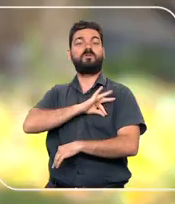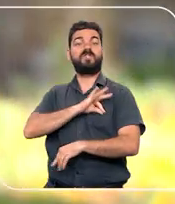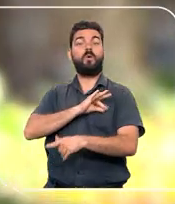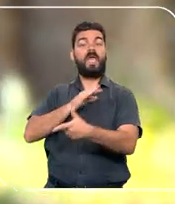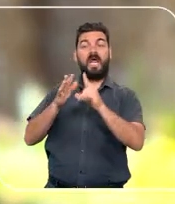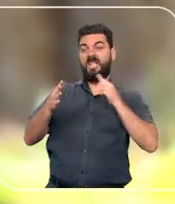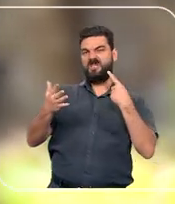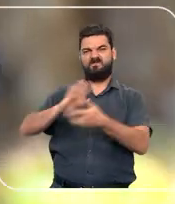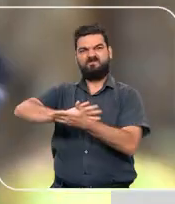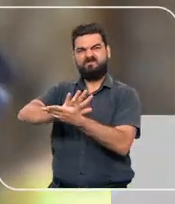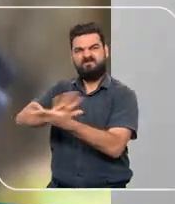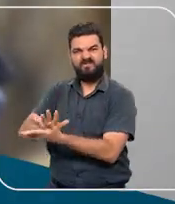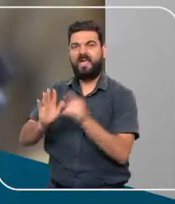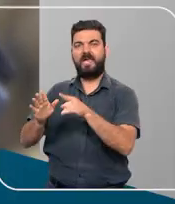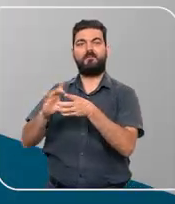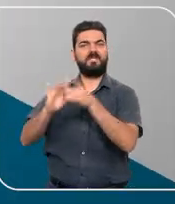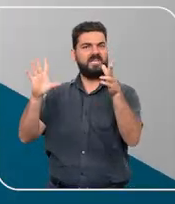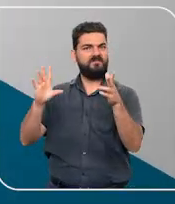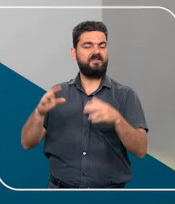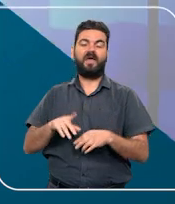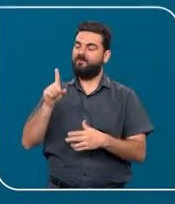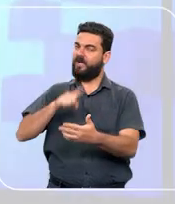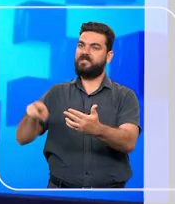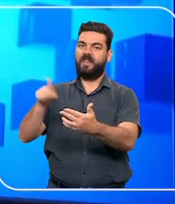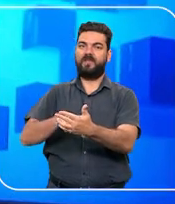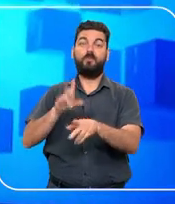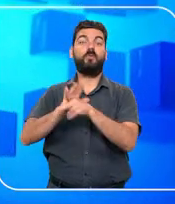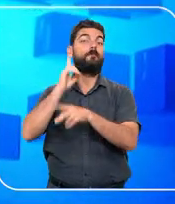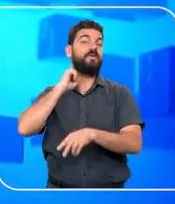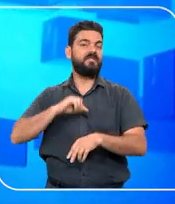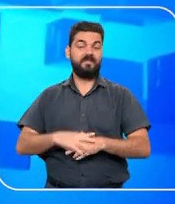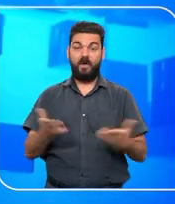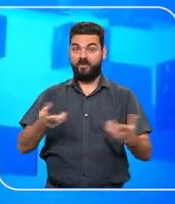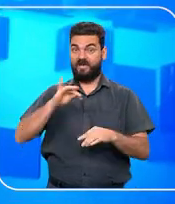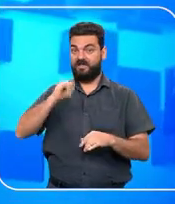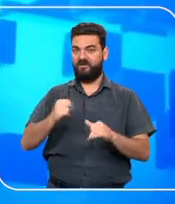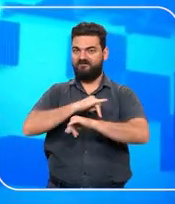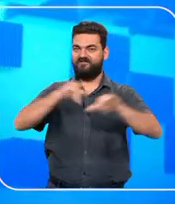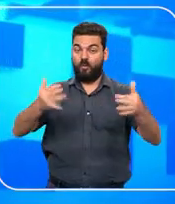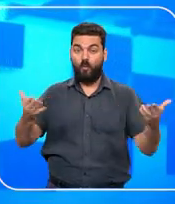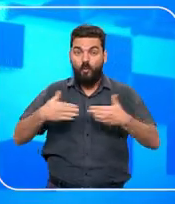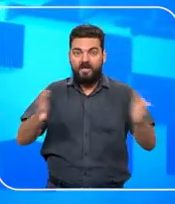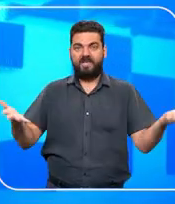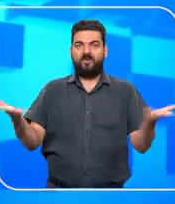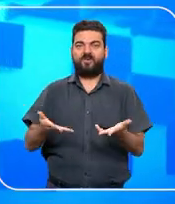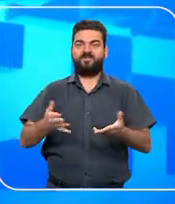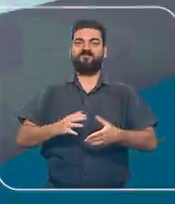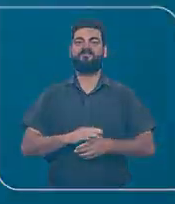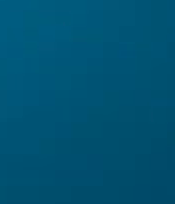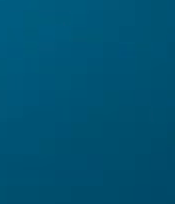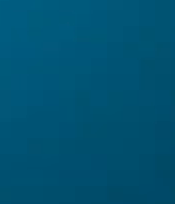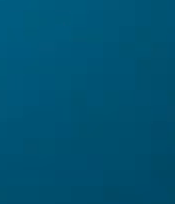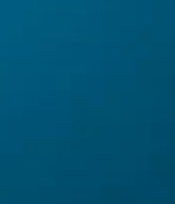policiais acusados de tortura em Minas Gerais o STJ notícias começa